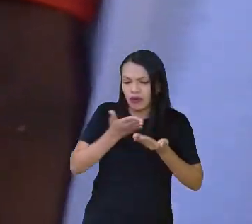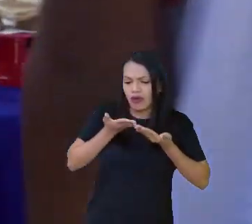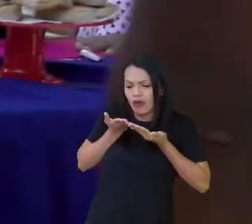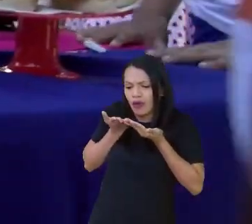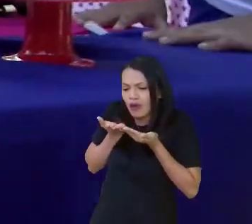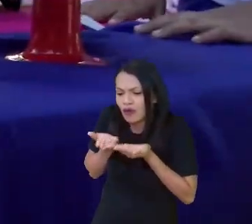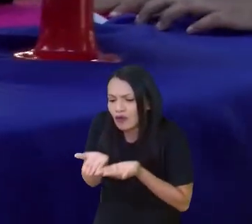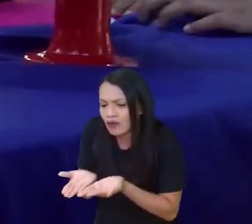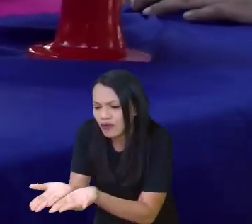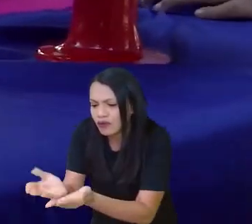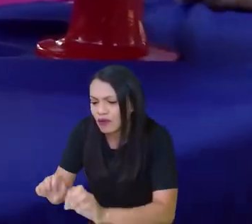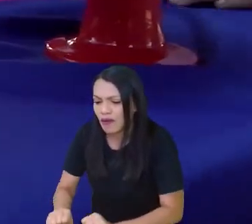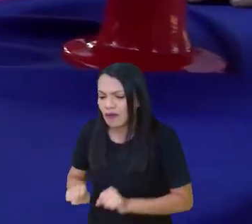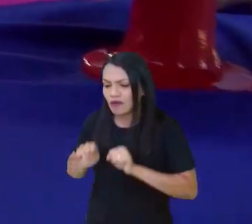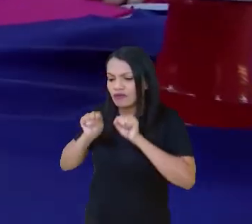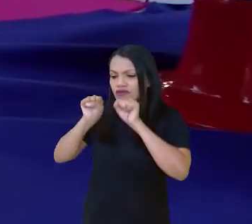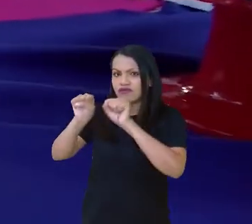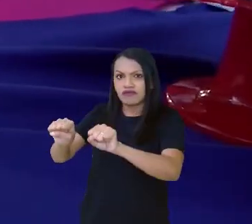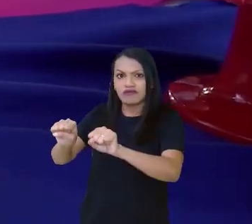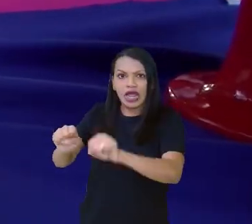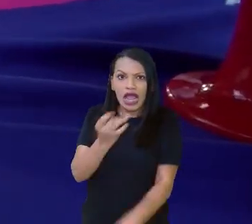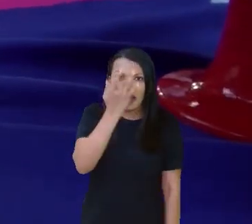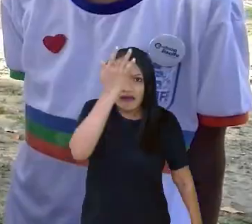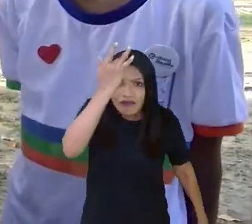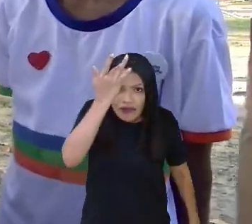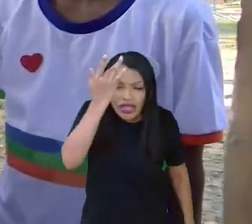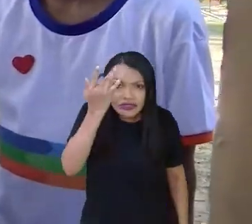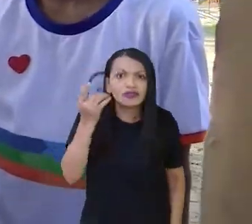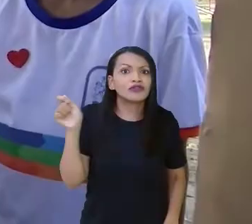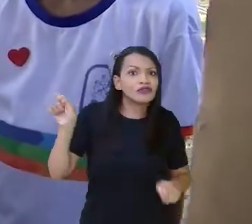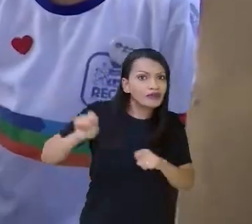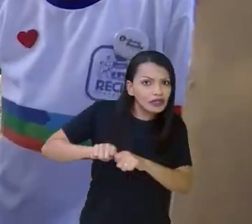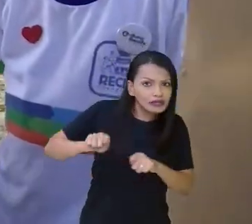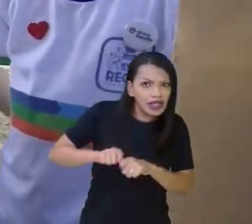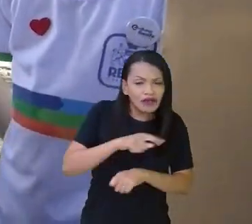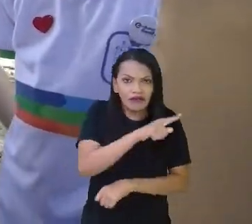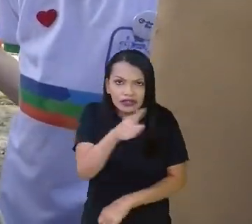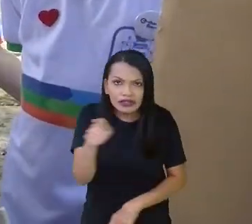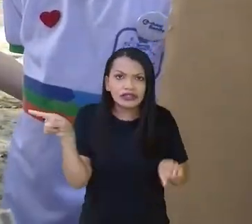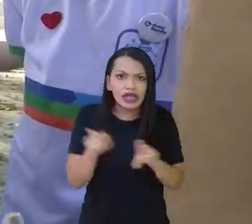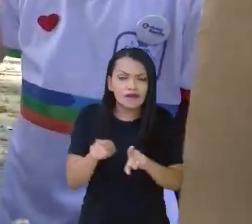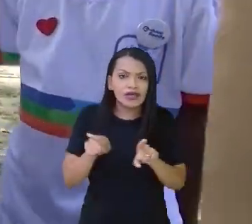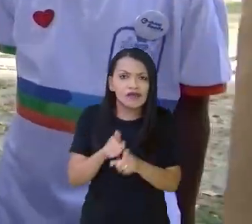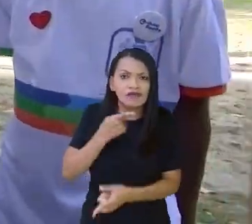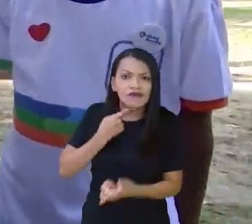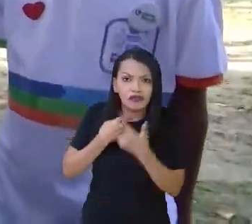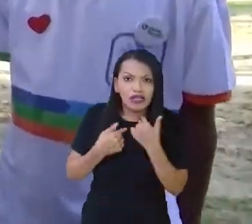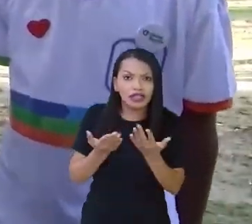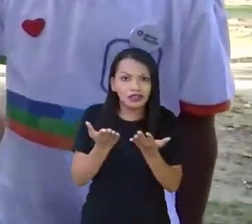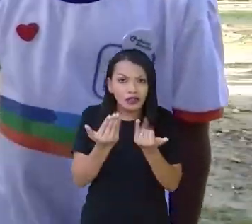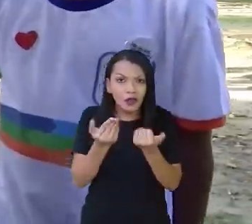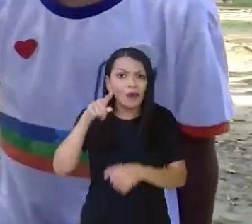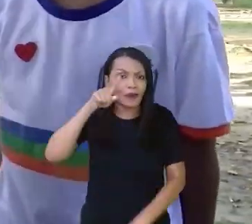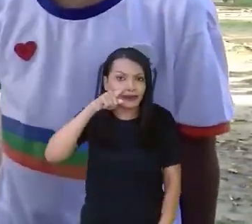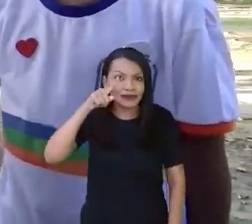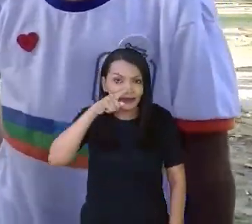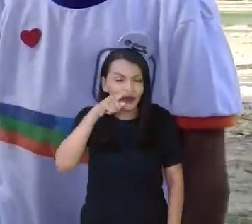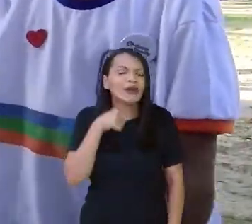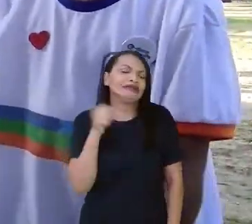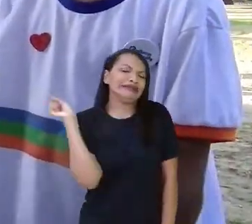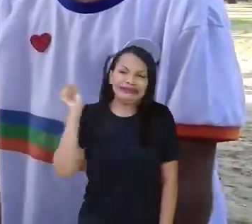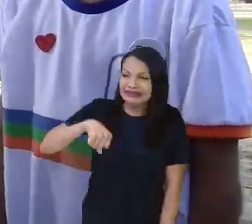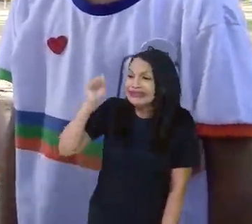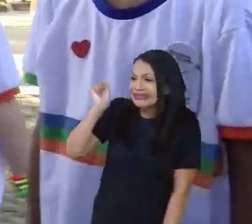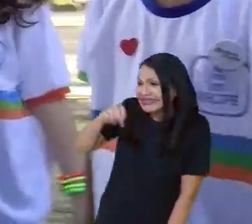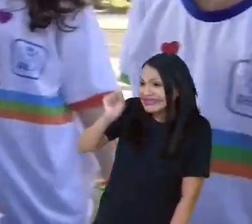estar pronto. Fácil ou não de fazer? Vocês também estão com vontade de comer esse biscoitinho? Sim. Mas